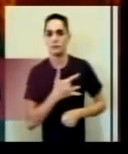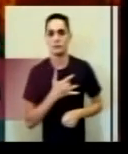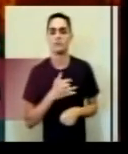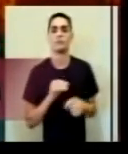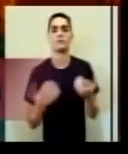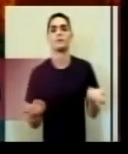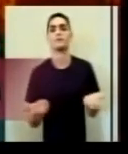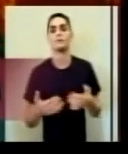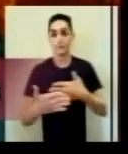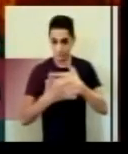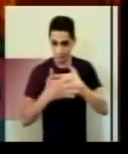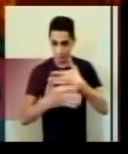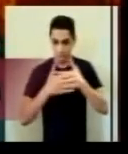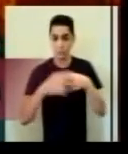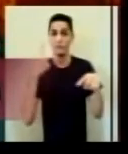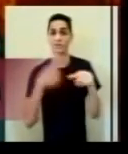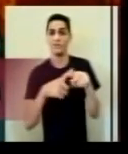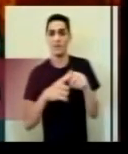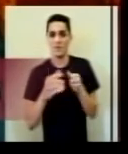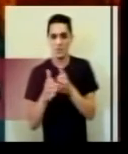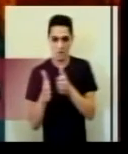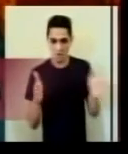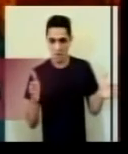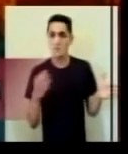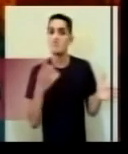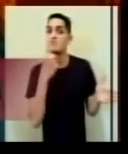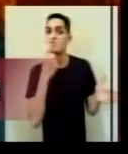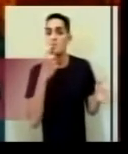gradativamente com o sistema de saúde suportando.